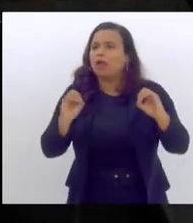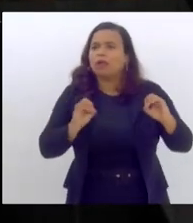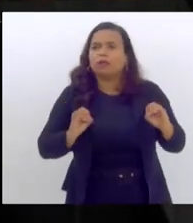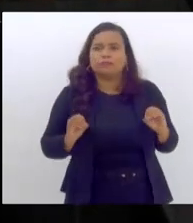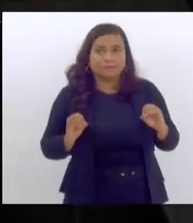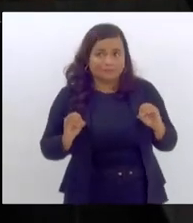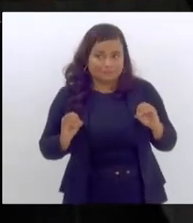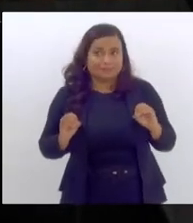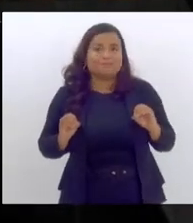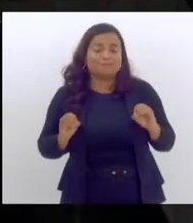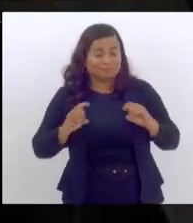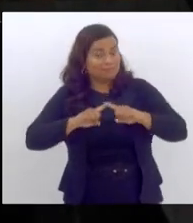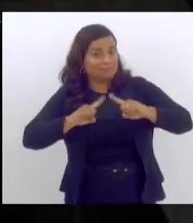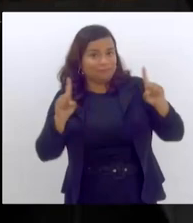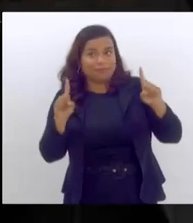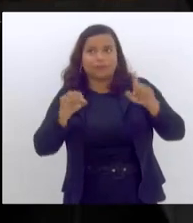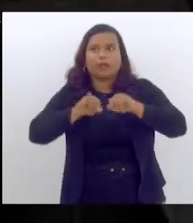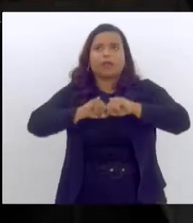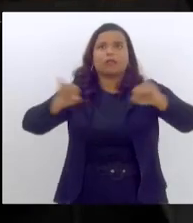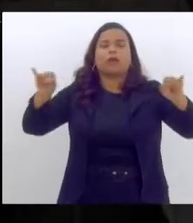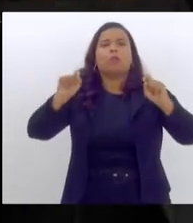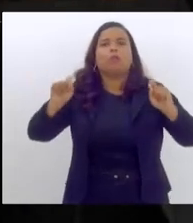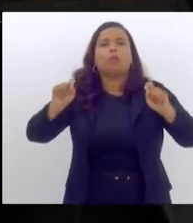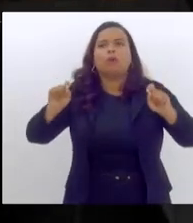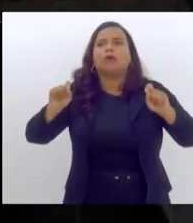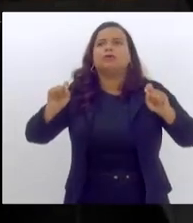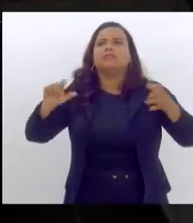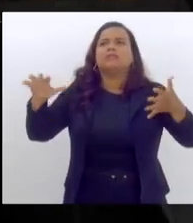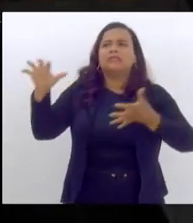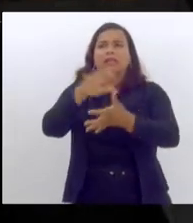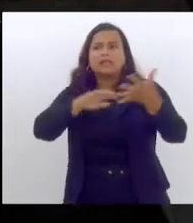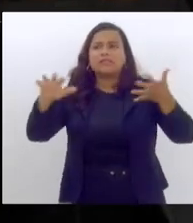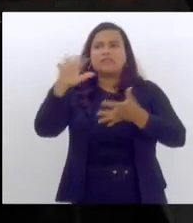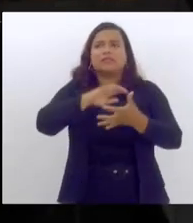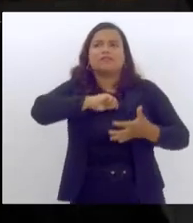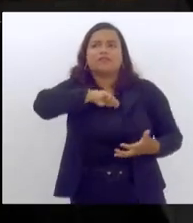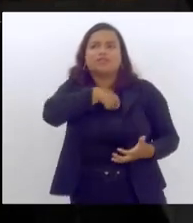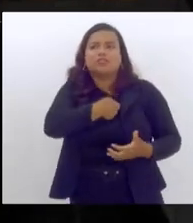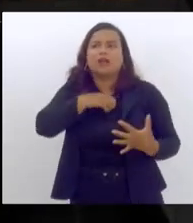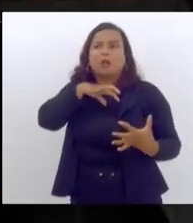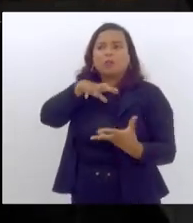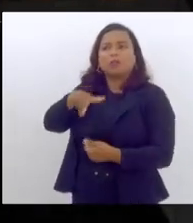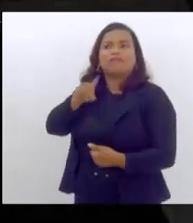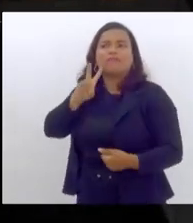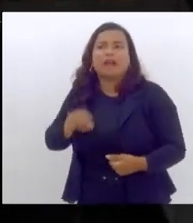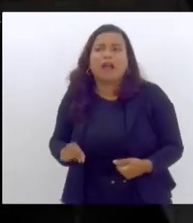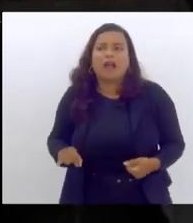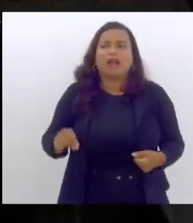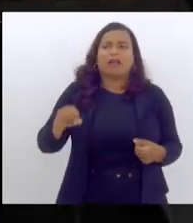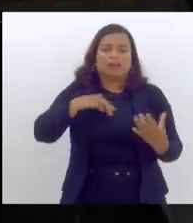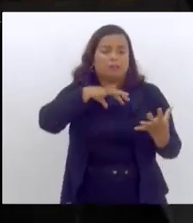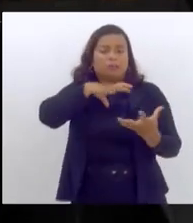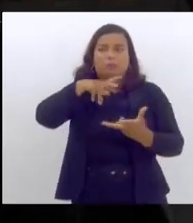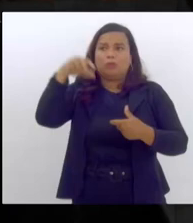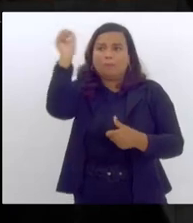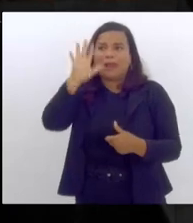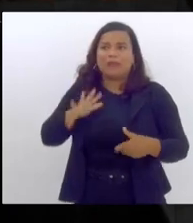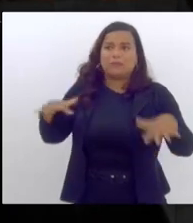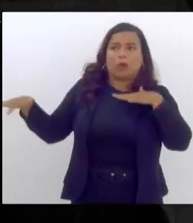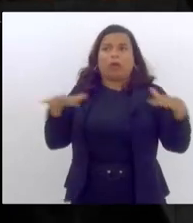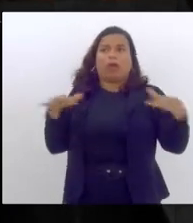Mas a manchete que vem uma crise fiscal mundial que vai abalar o Brasil.